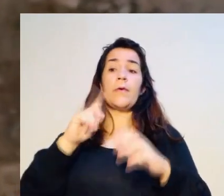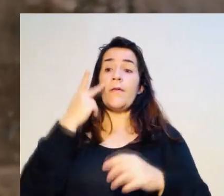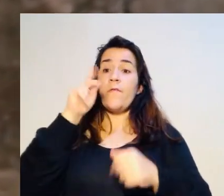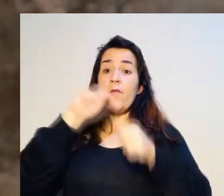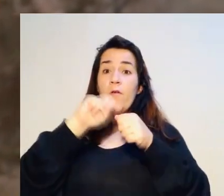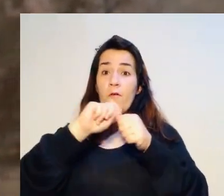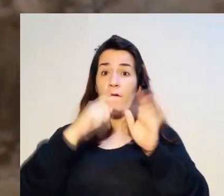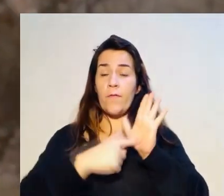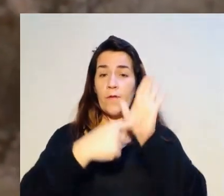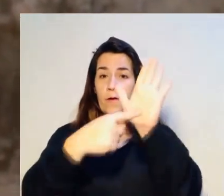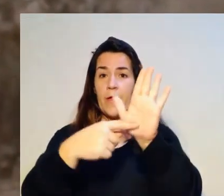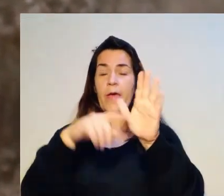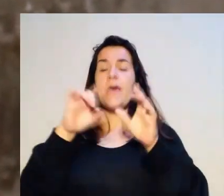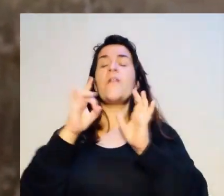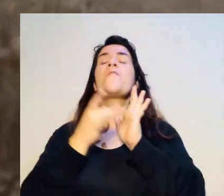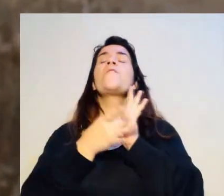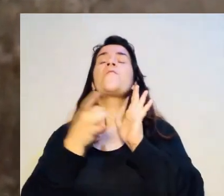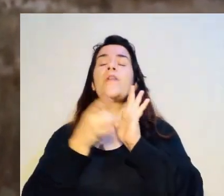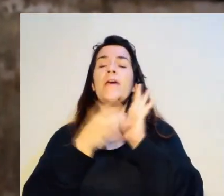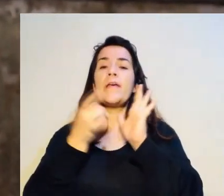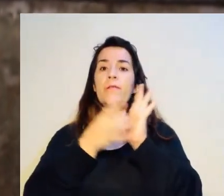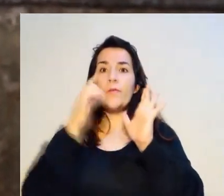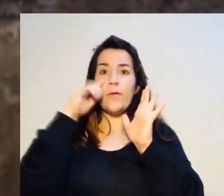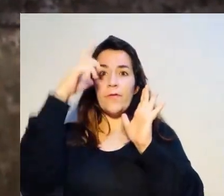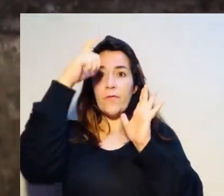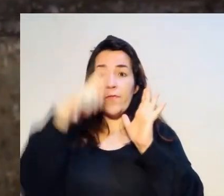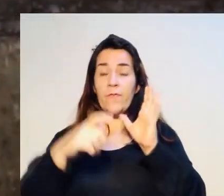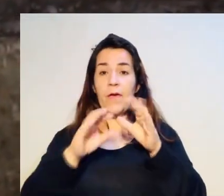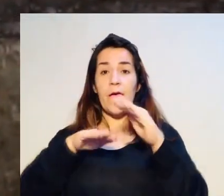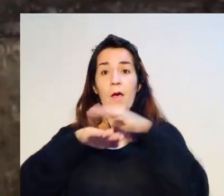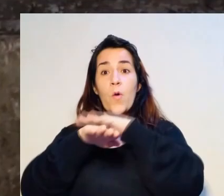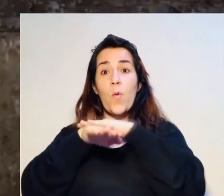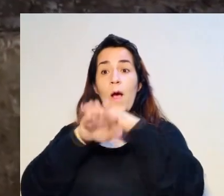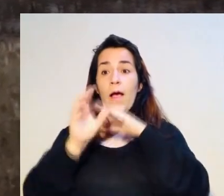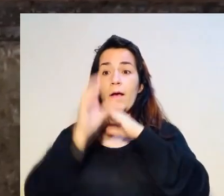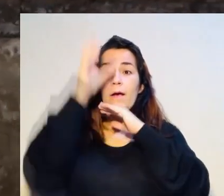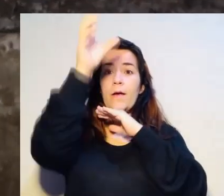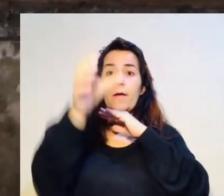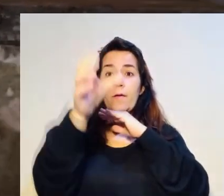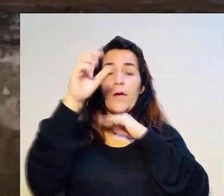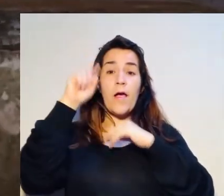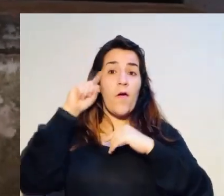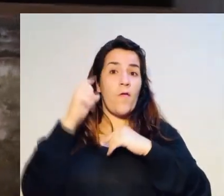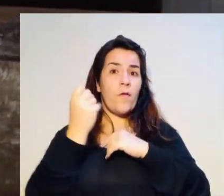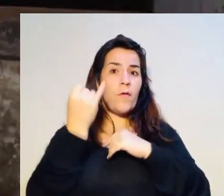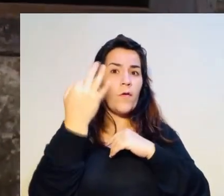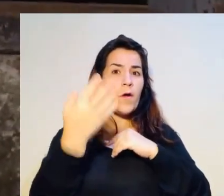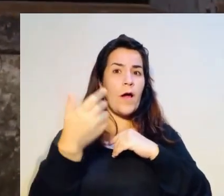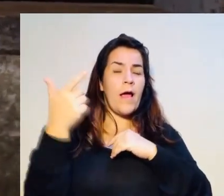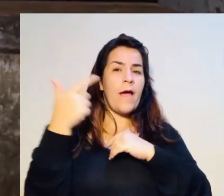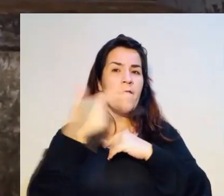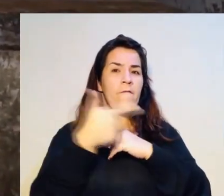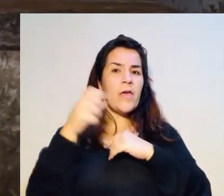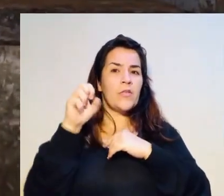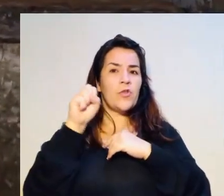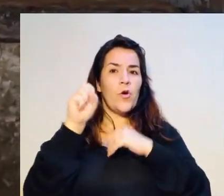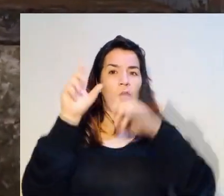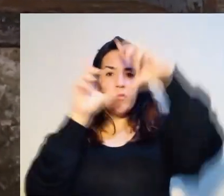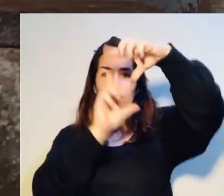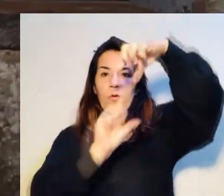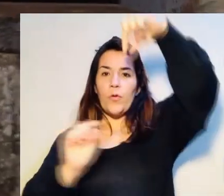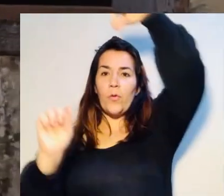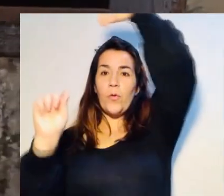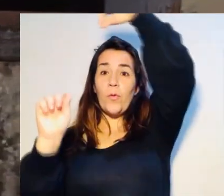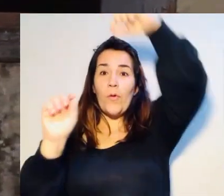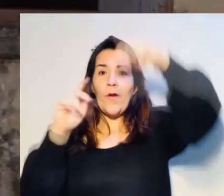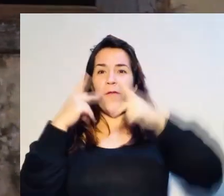E isso daqui, por ser um vidro transparente, vai para dentro do armário. Você vai contar 28 luas, como eles